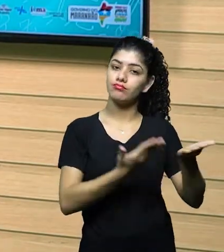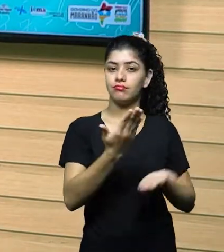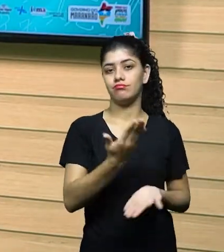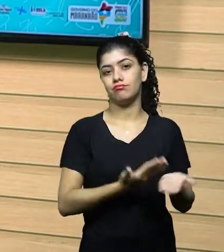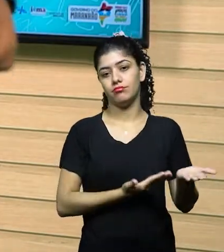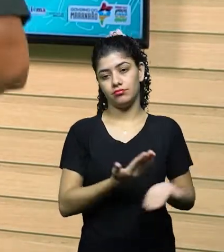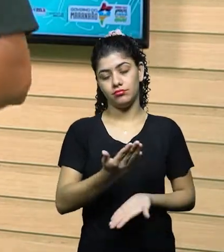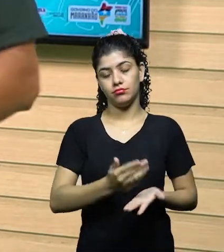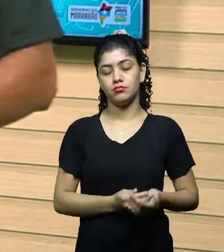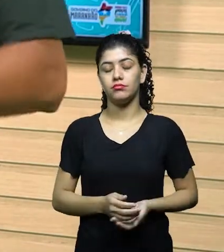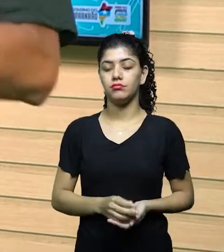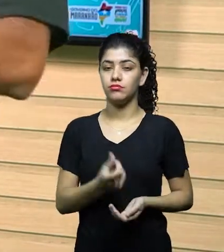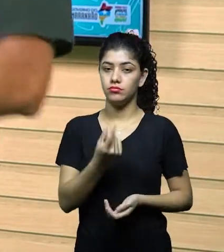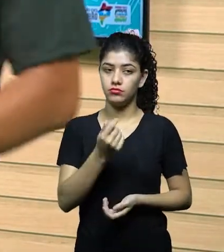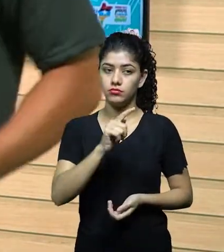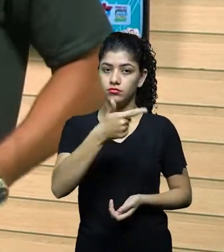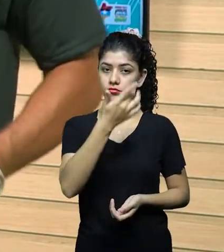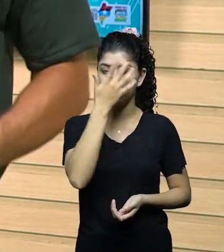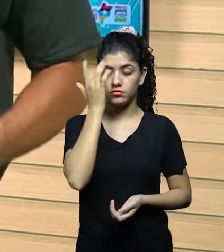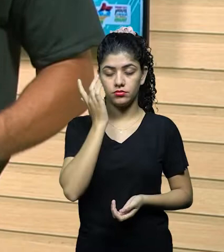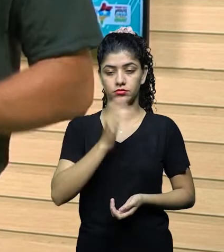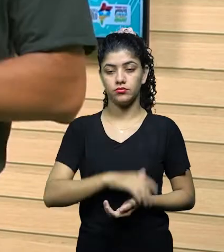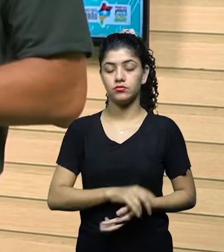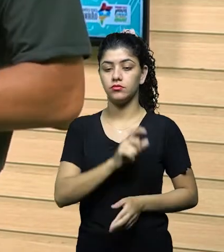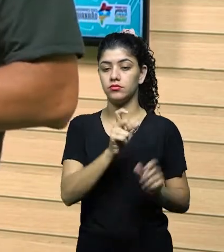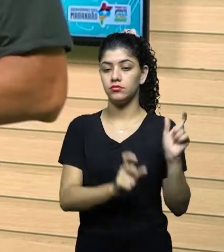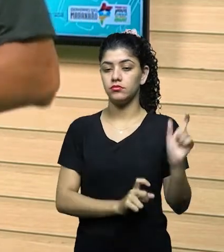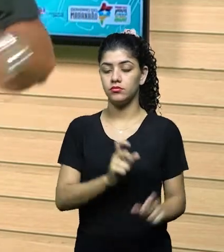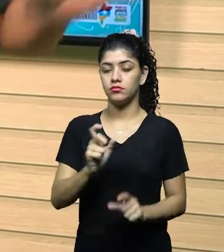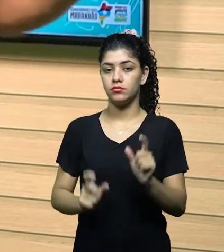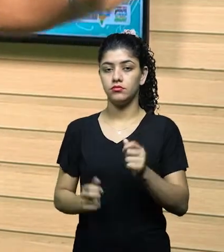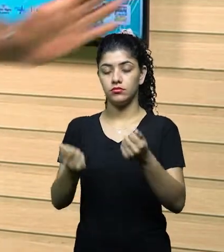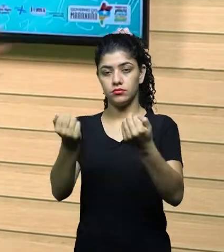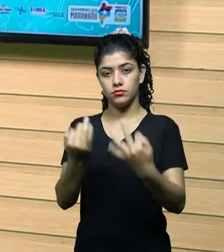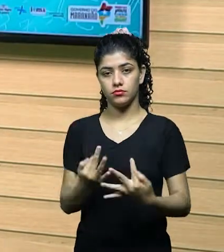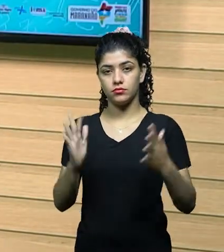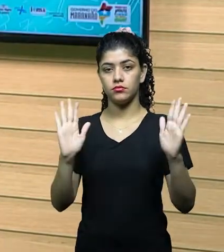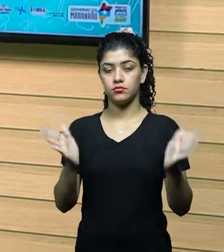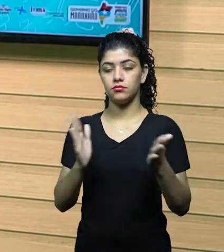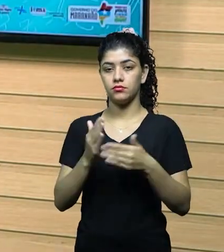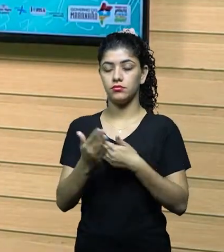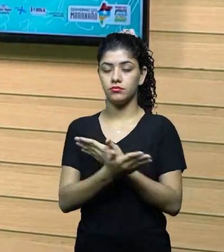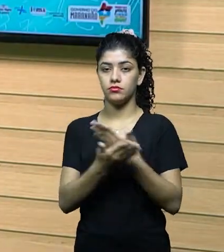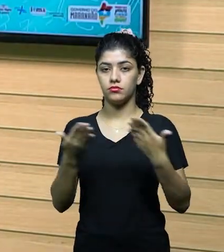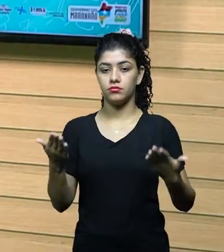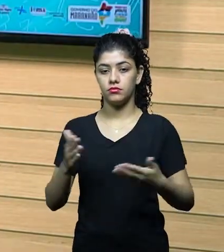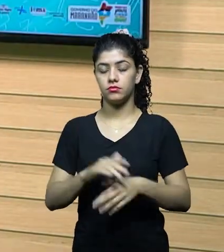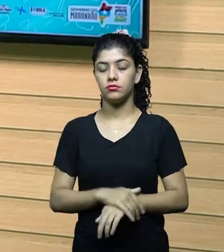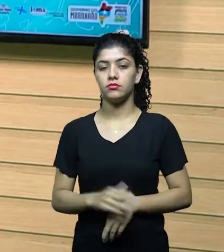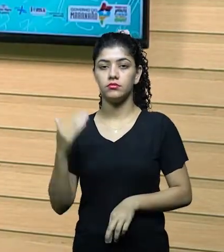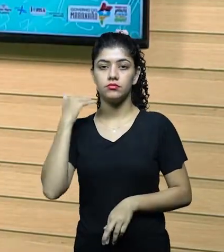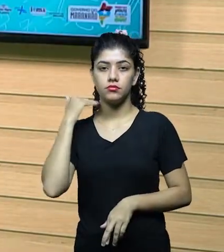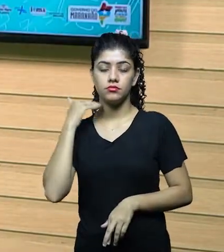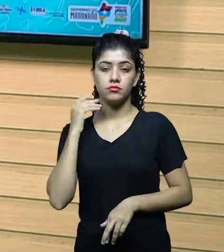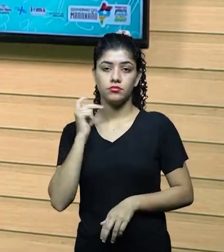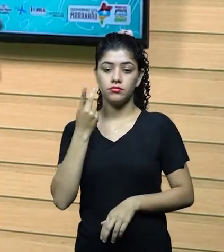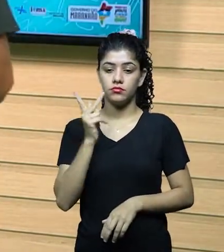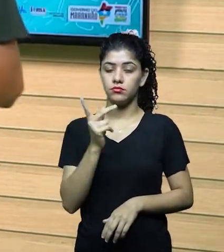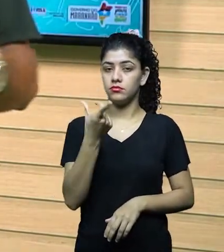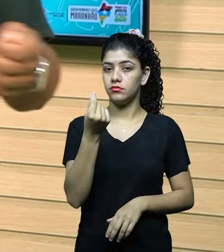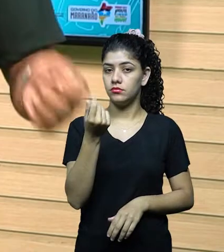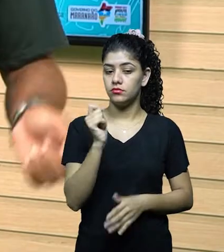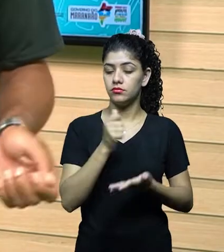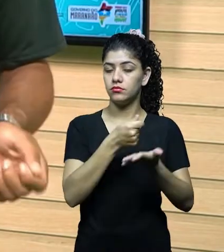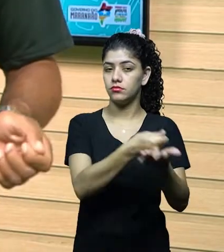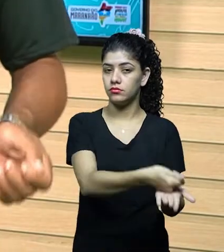por utilizar o capital de terceiros. Então, por exemplo, aquilo que eu acabei de falar. O banco, ele pega o seu dinheiro